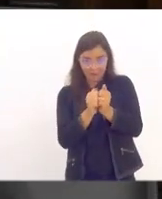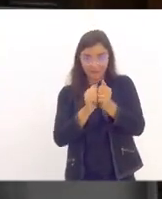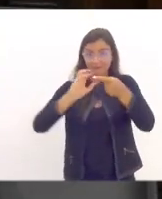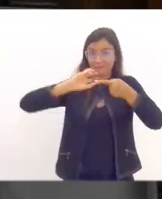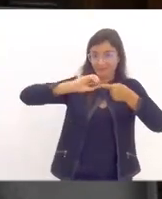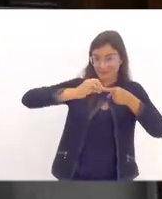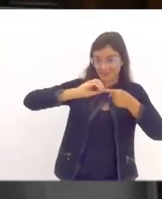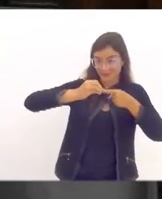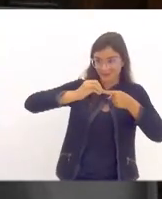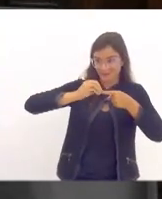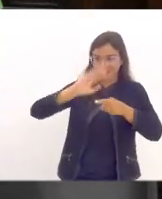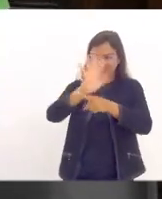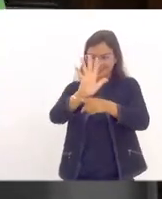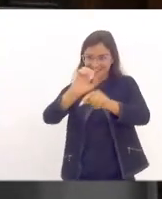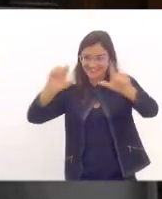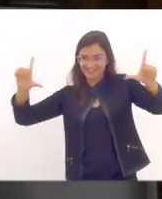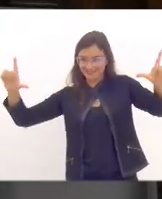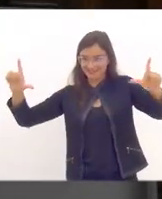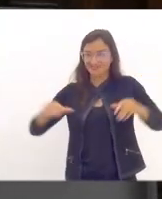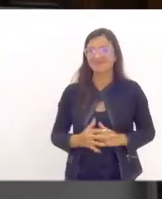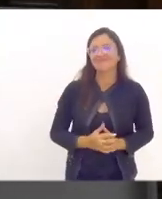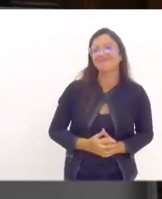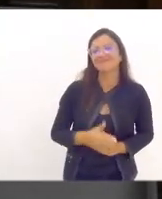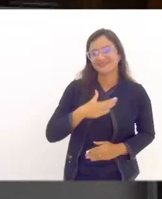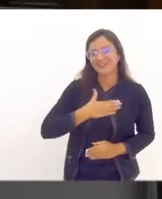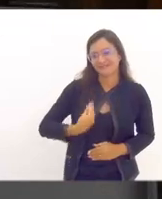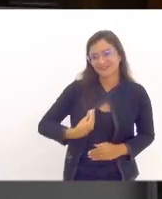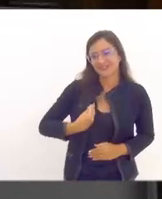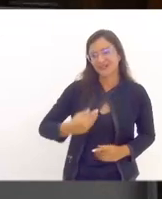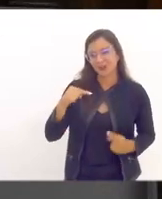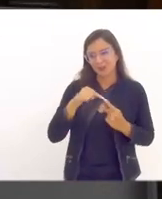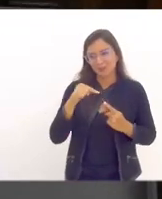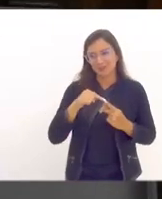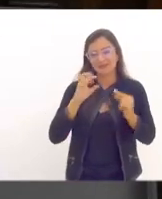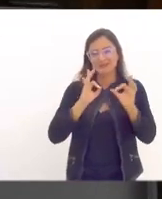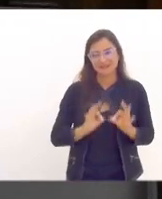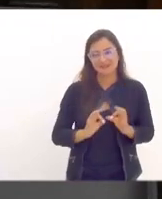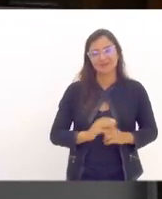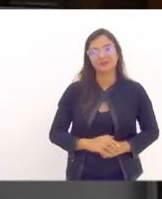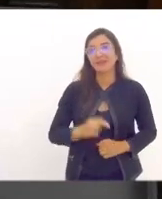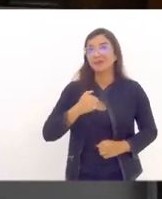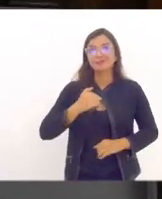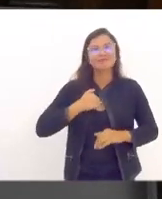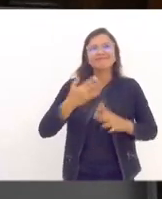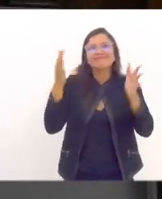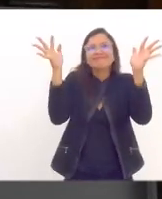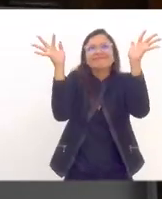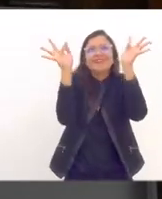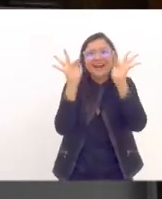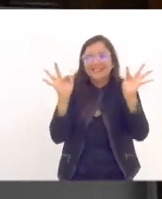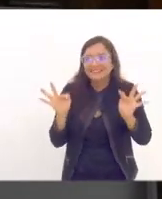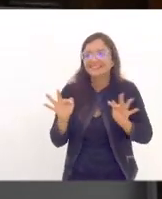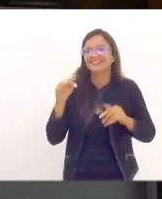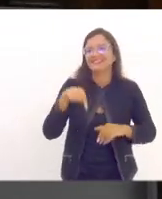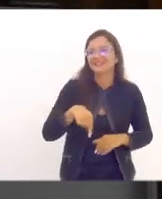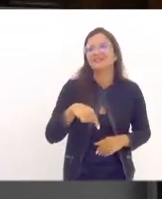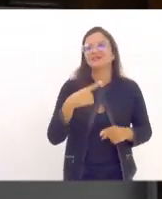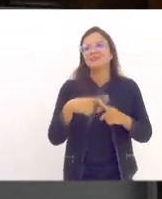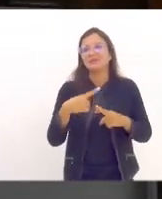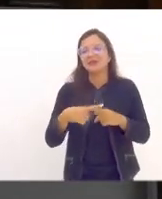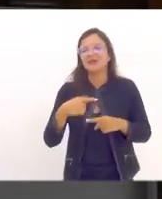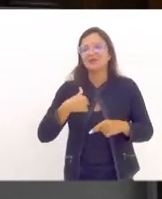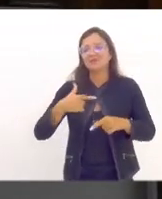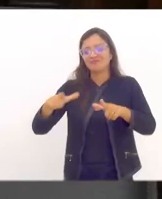tem muito a ver com isso daqui e aqui É uma honra né É uma honra estar recebendo